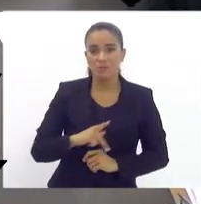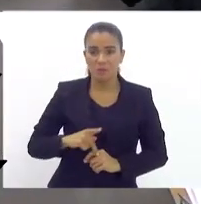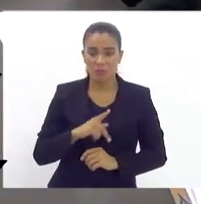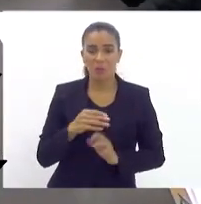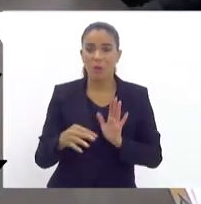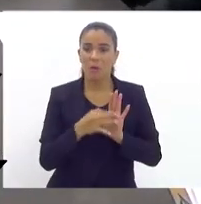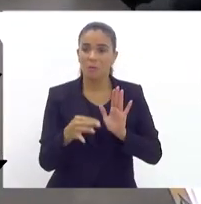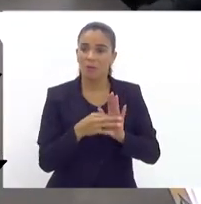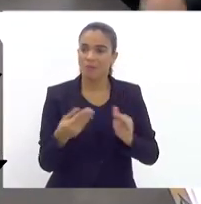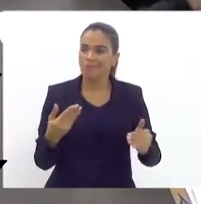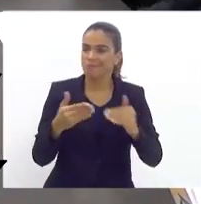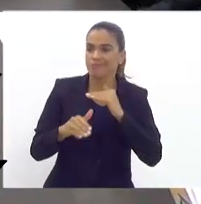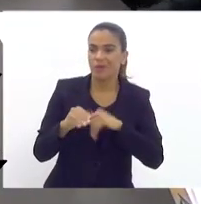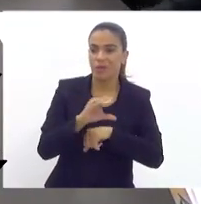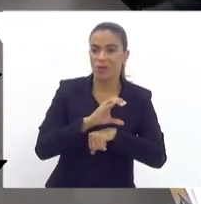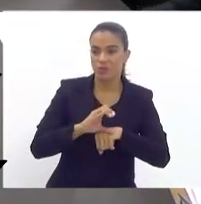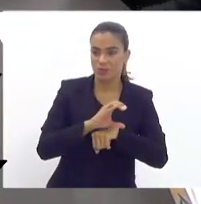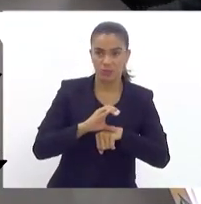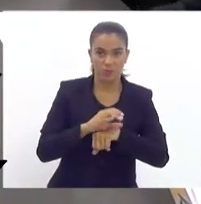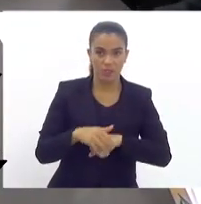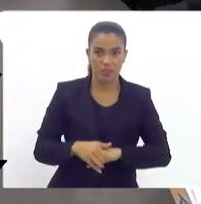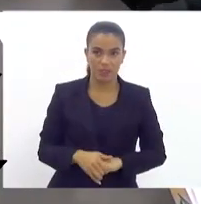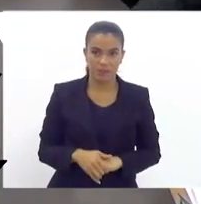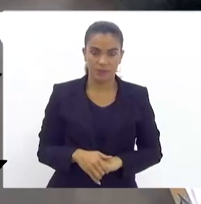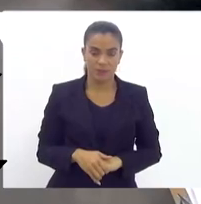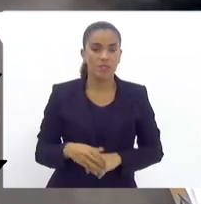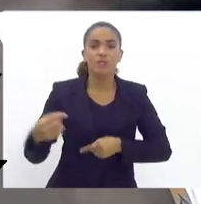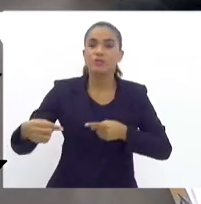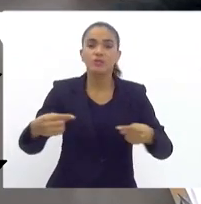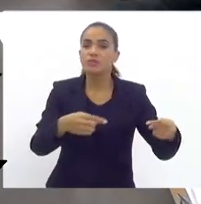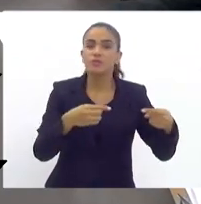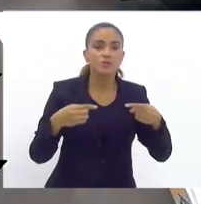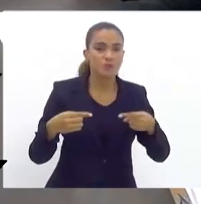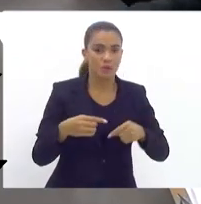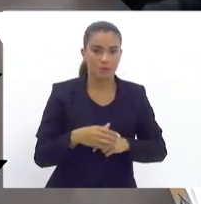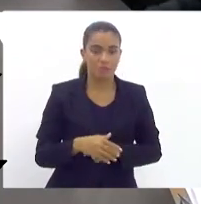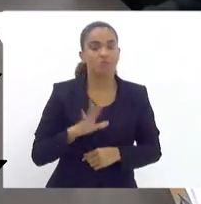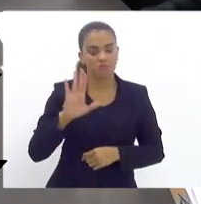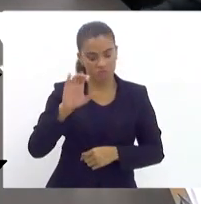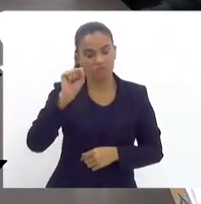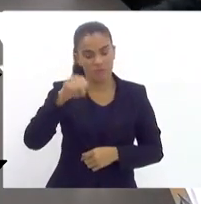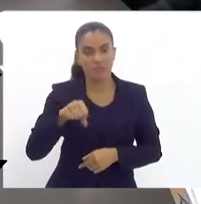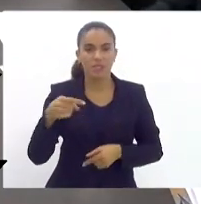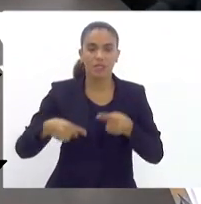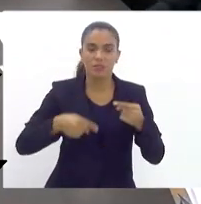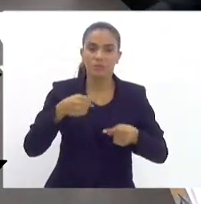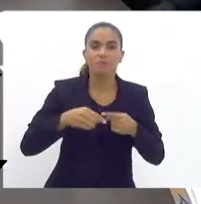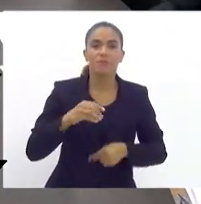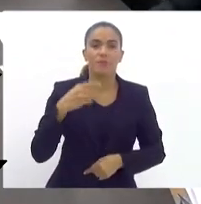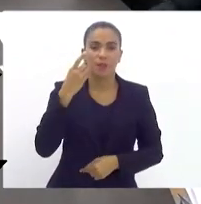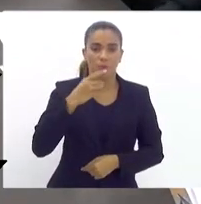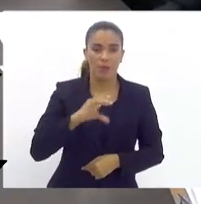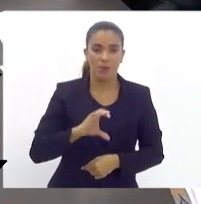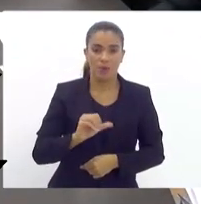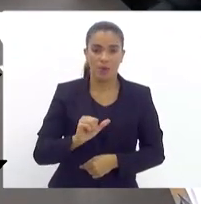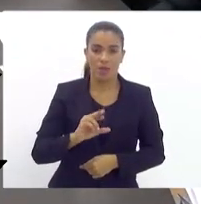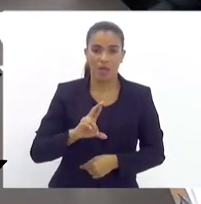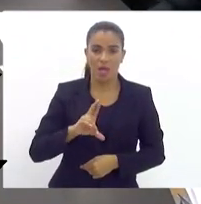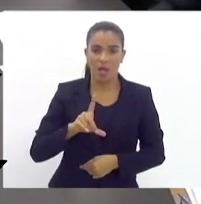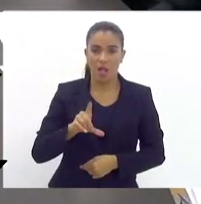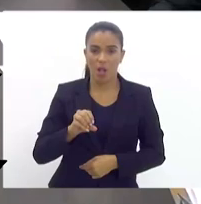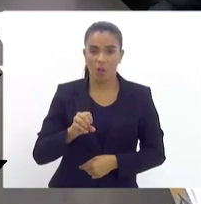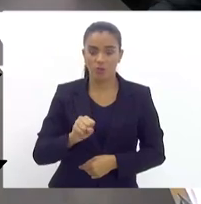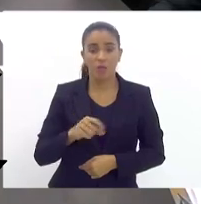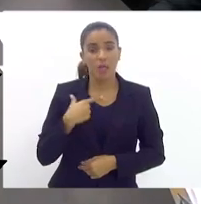pela inconstitucionalidade. Em discussão. Para discutir, senhor presidente. Para discutir, deputado Carlos de Minck. Senhor presidente, a